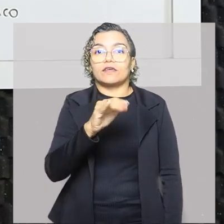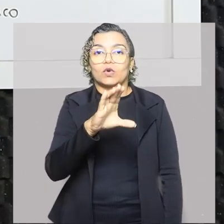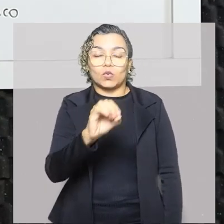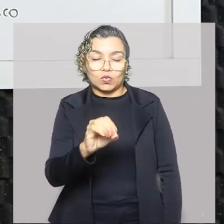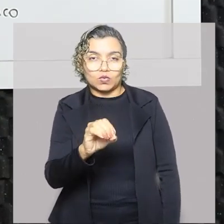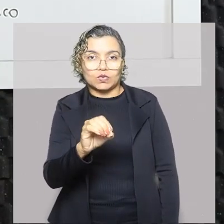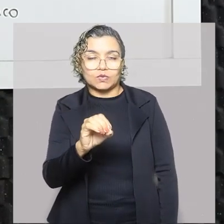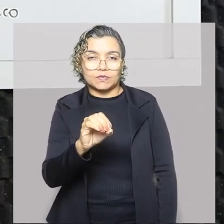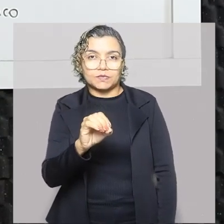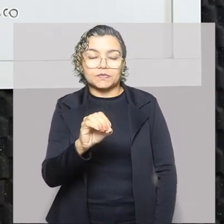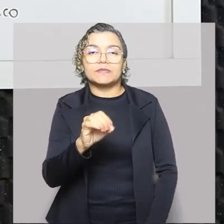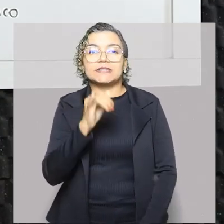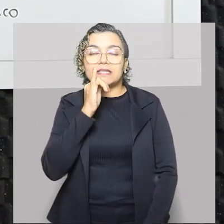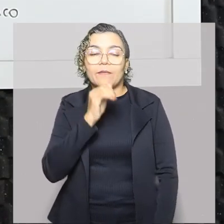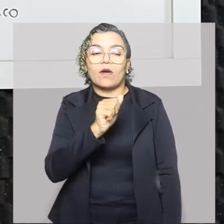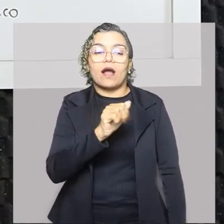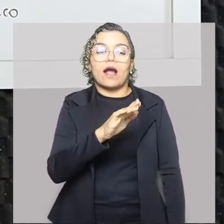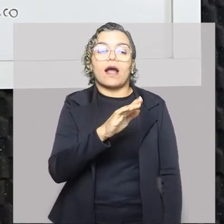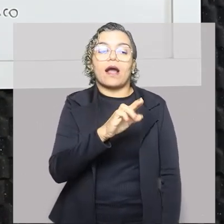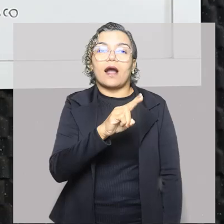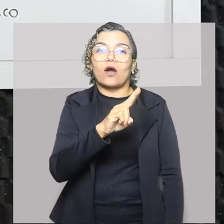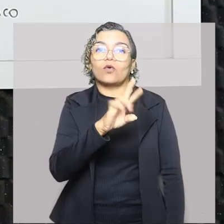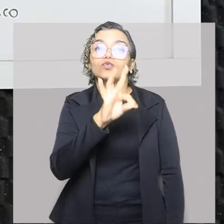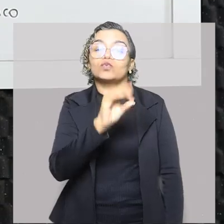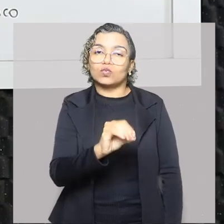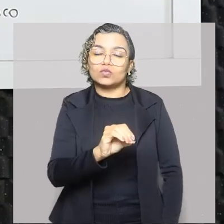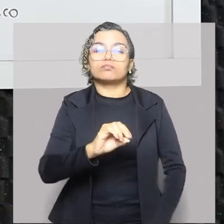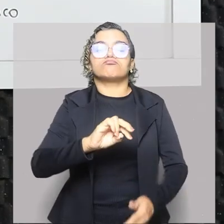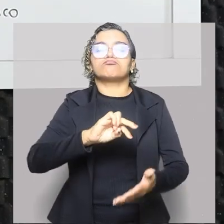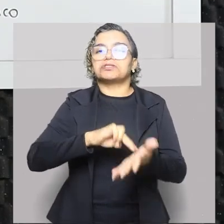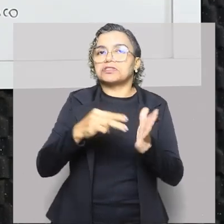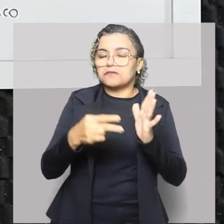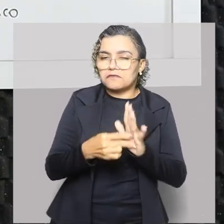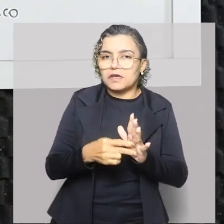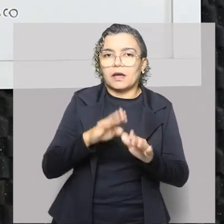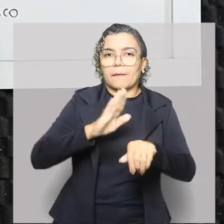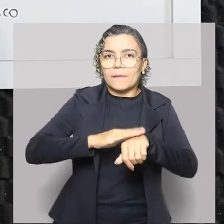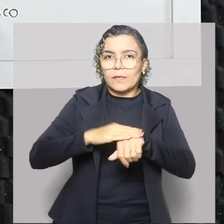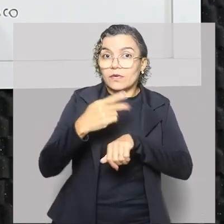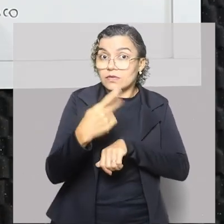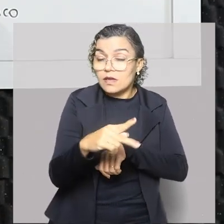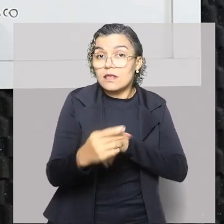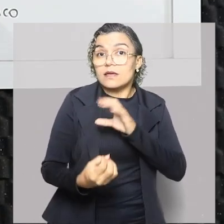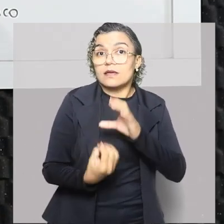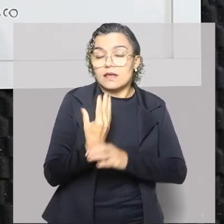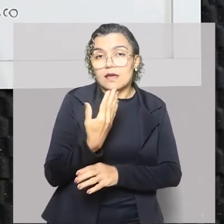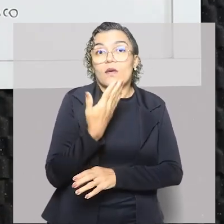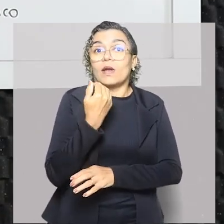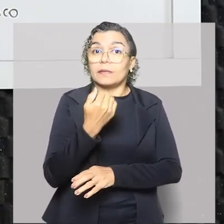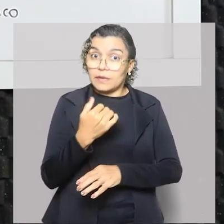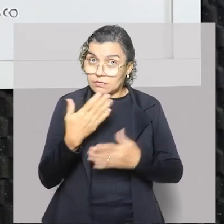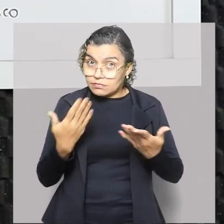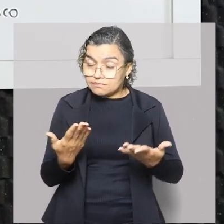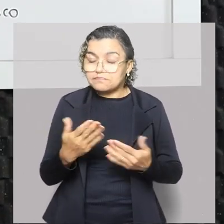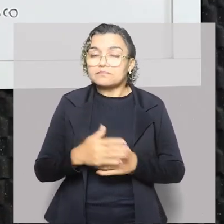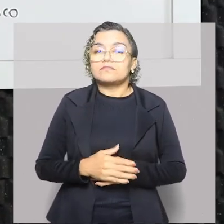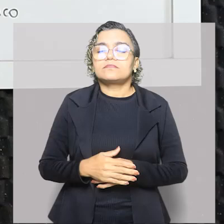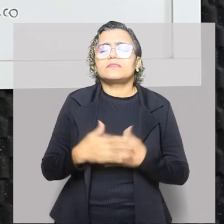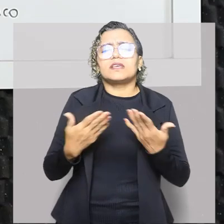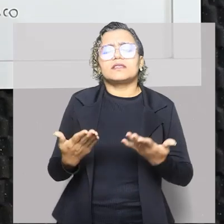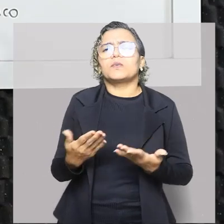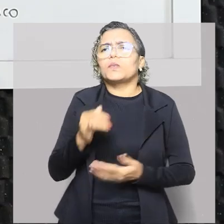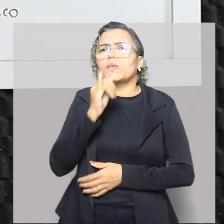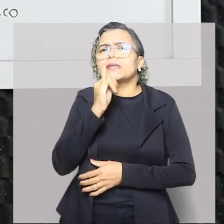dizer alimentação. Então, autotrófico é o indivíduo que produz o seu próprio alimento, certo? Qual